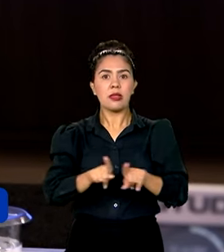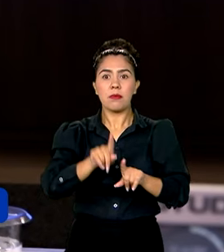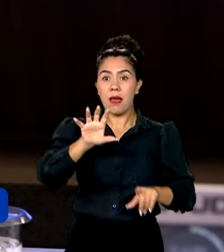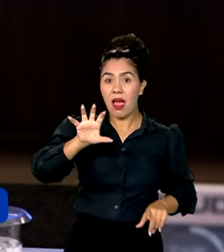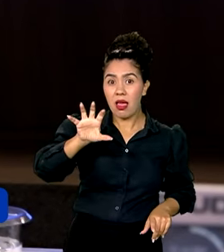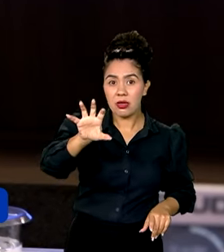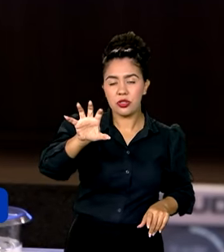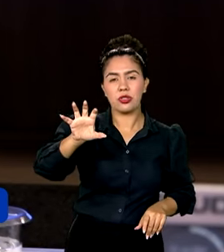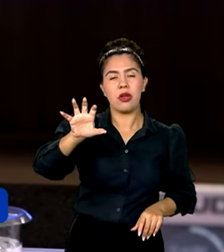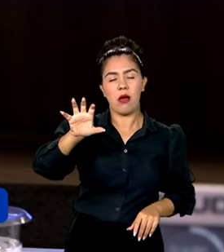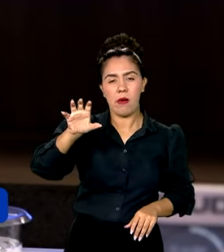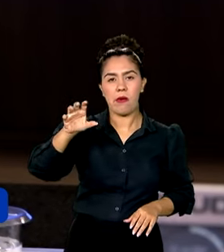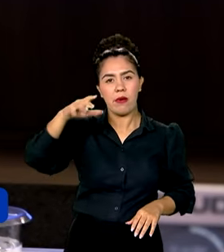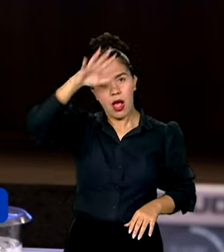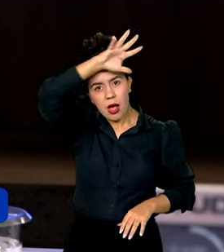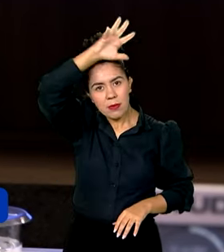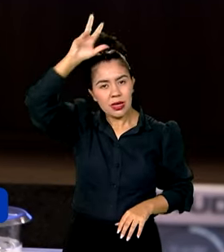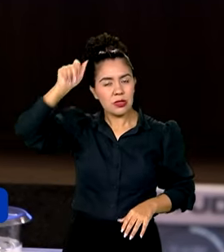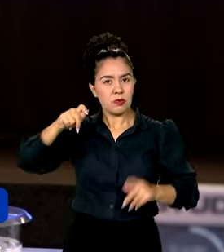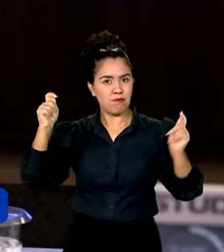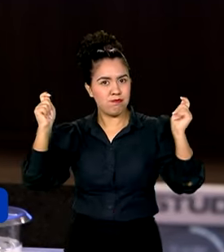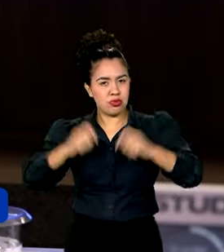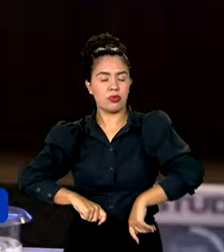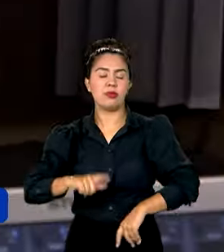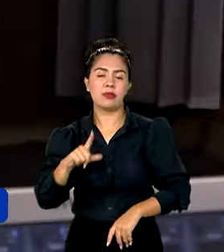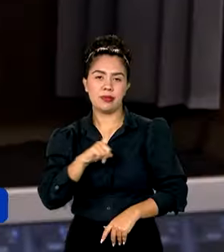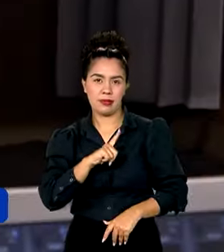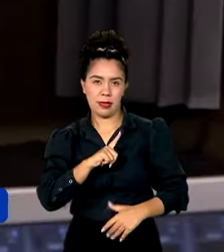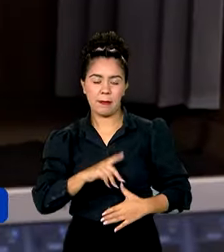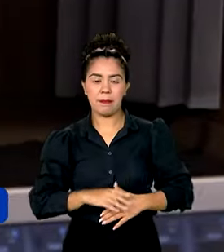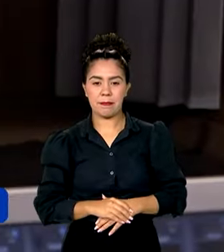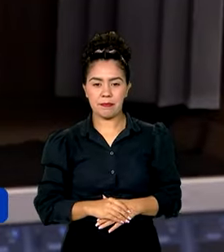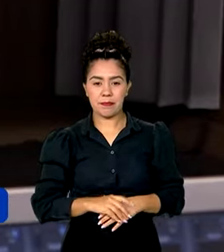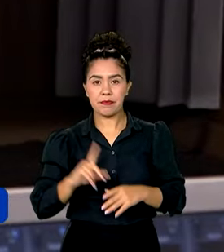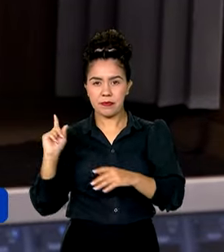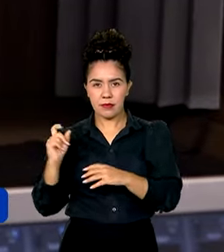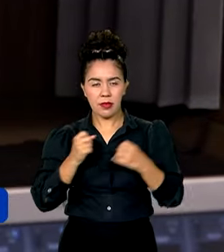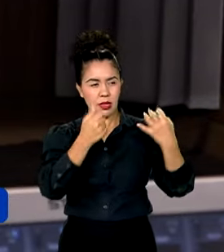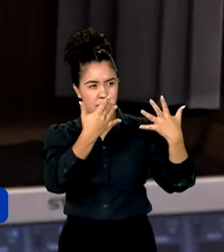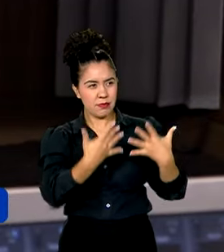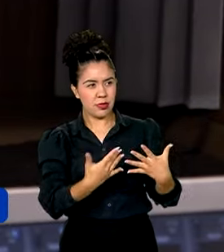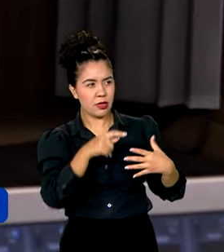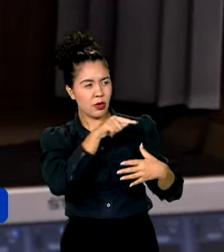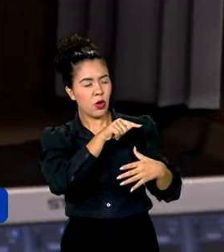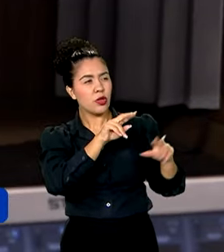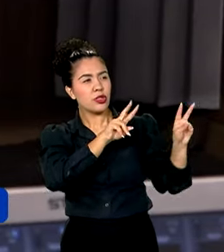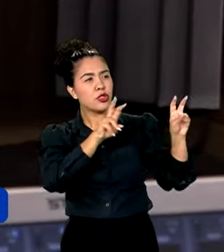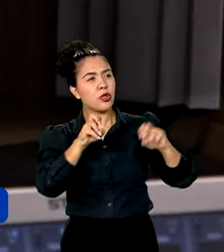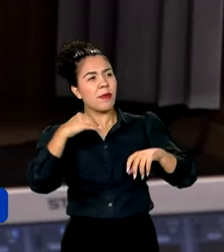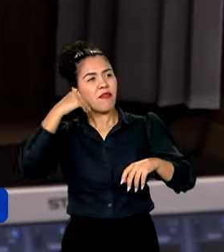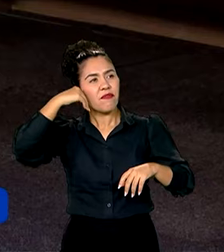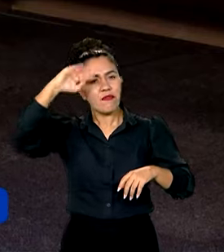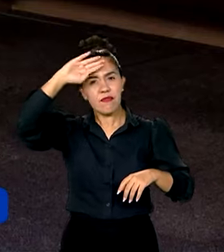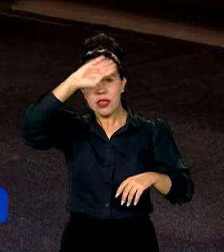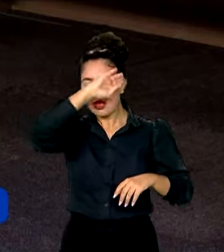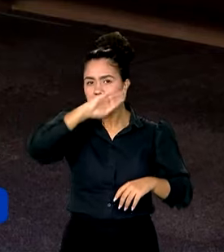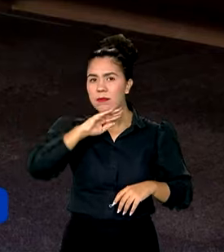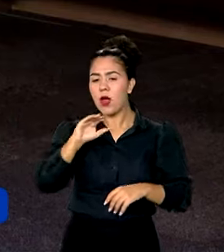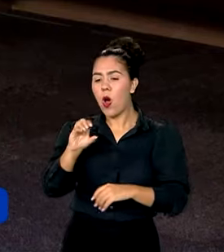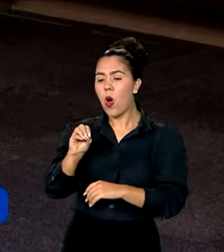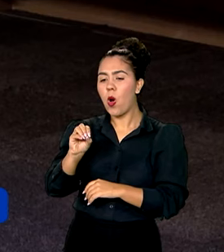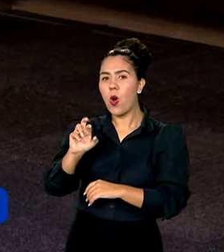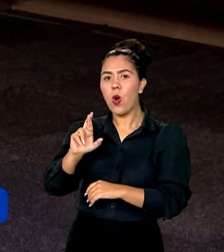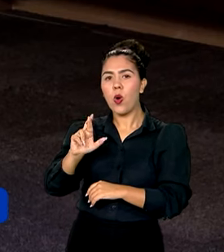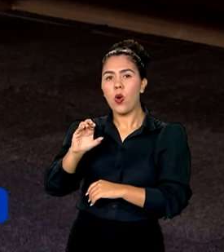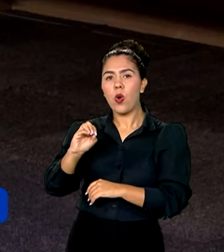eh se pensarmos o futuro do país a senhora falou em Febre Urus ministra queria que a senhora explicasse rapid pro nosso ouvinte que